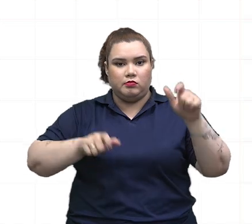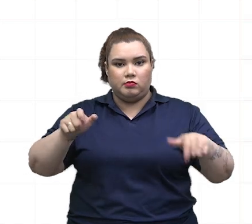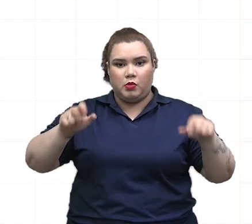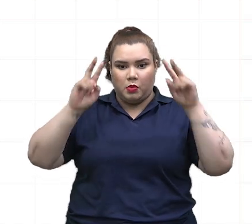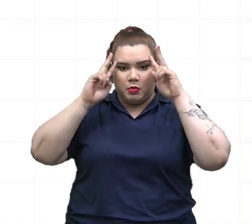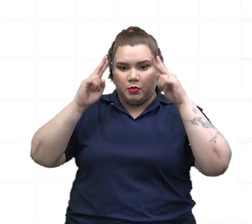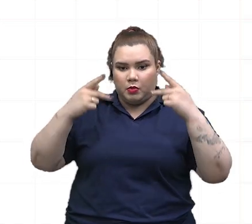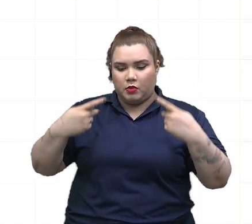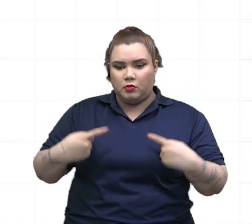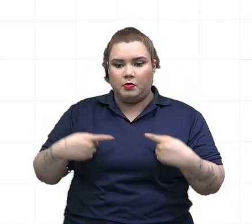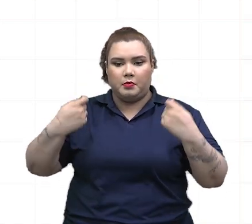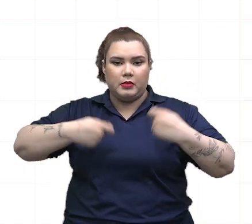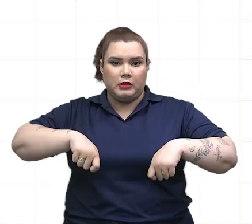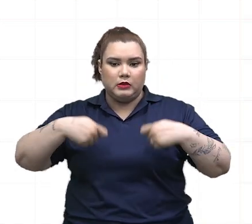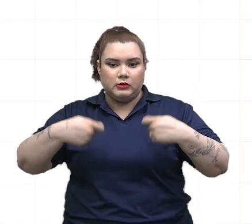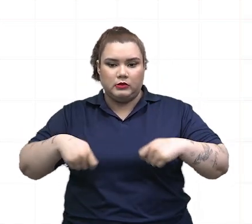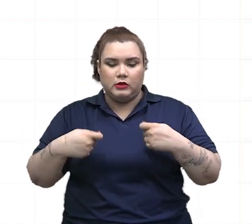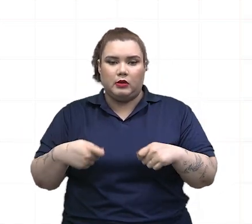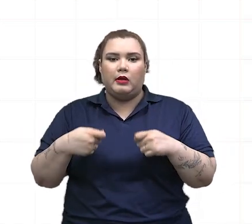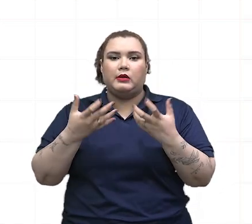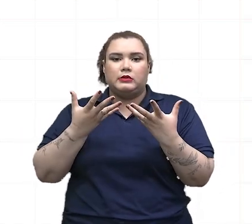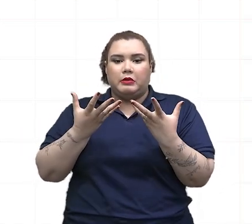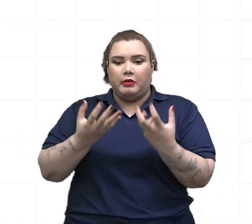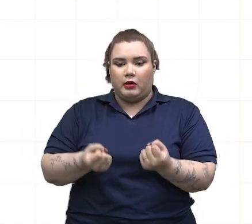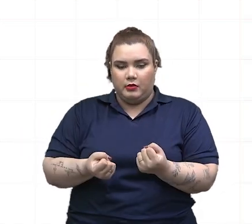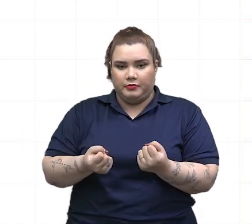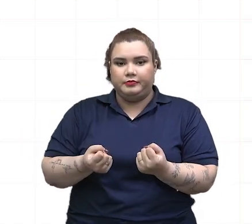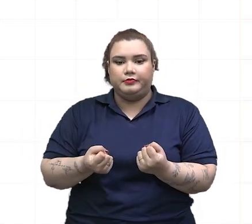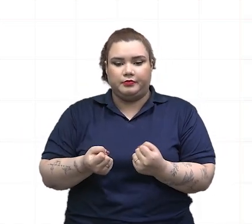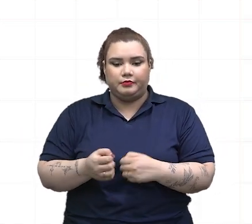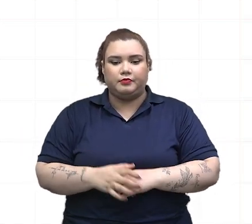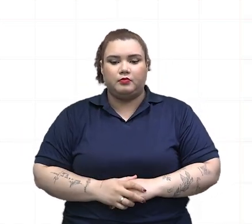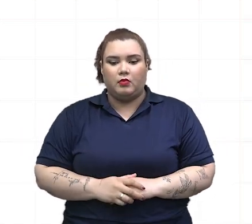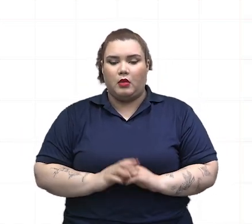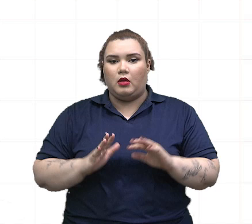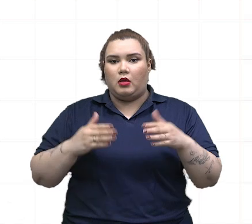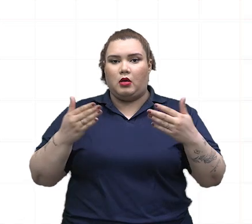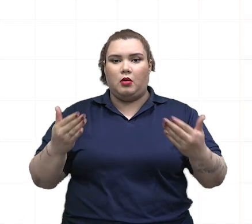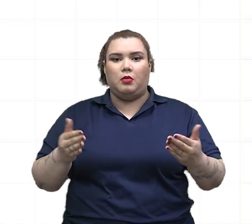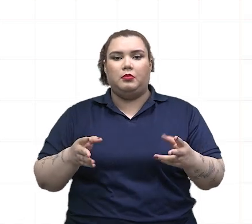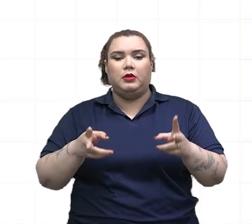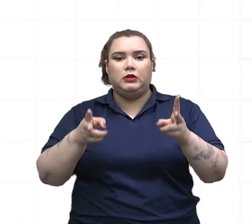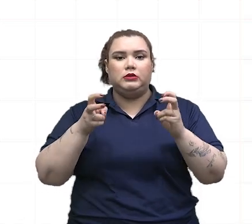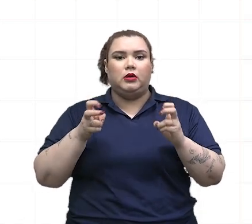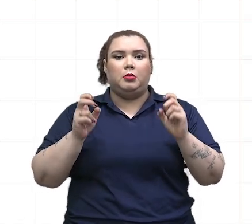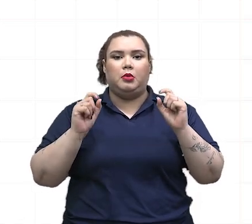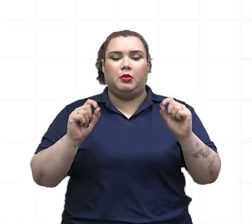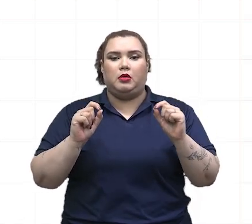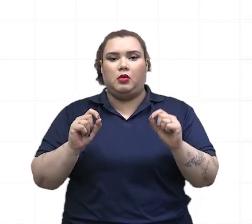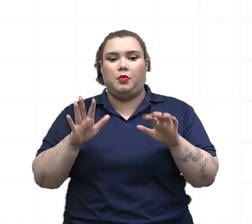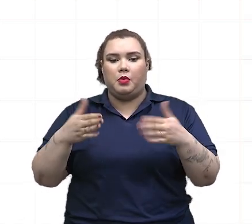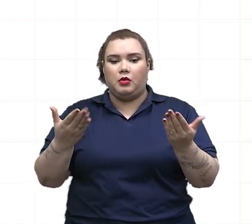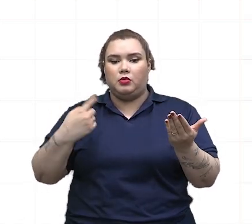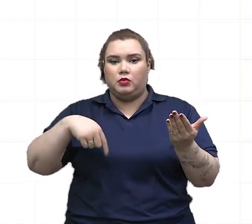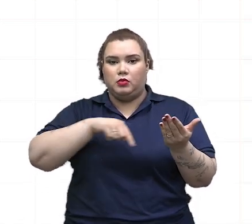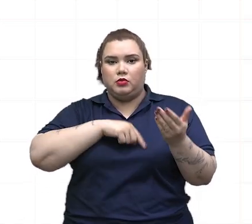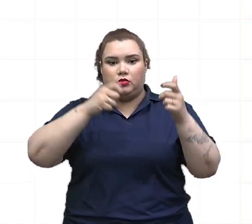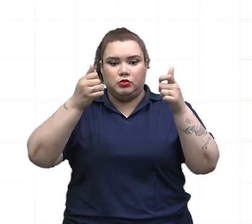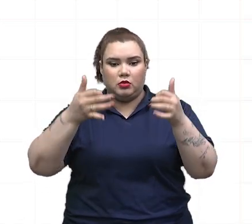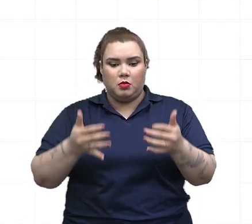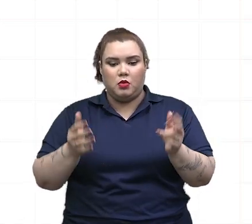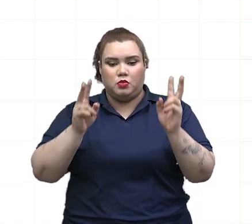humanos deveriam se submeter. Então, observem aí, não é mesmo, que quando a gente fala, inclusive,